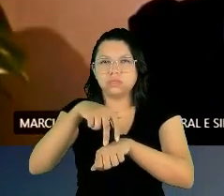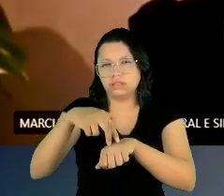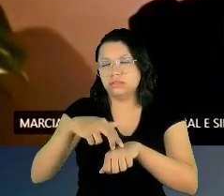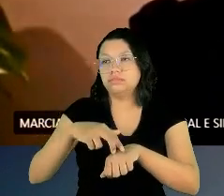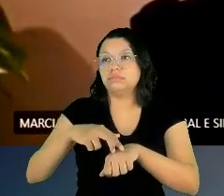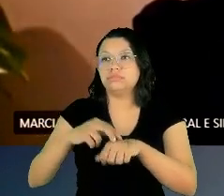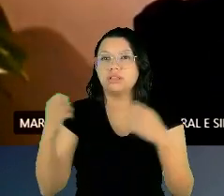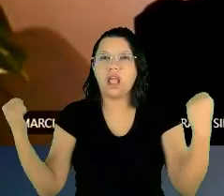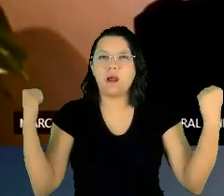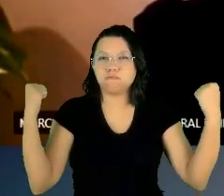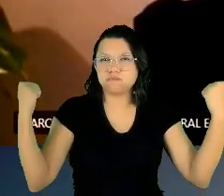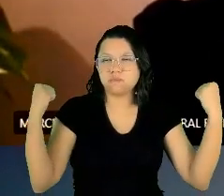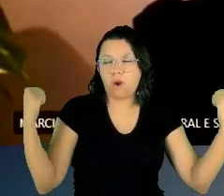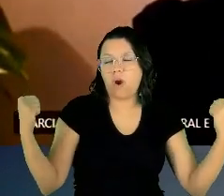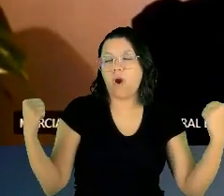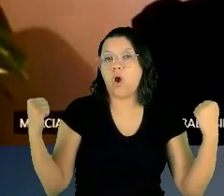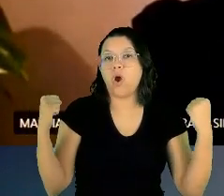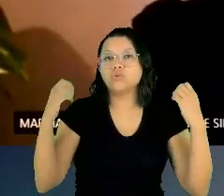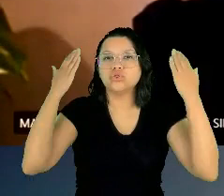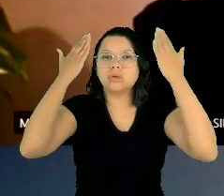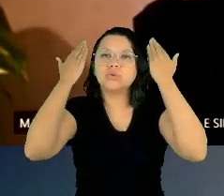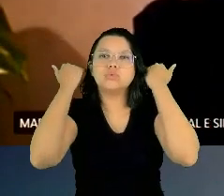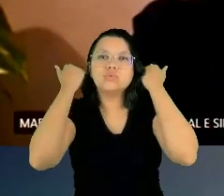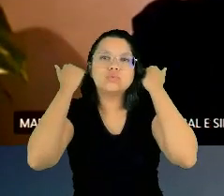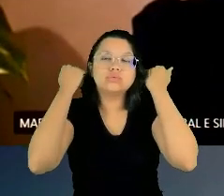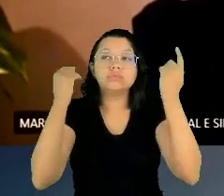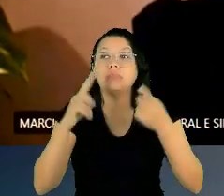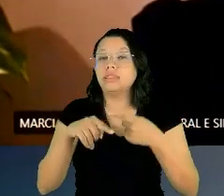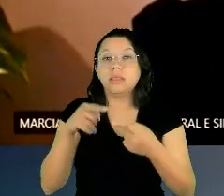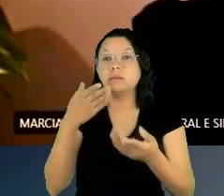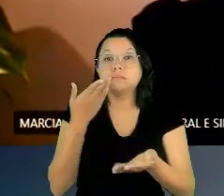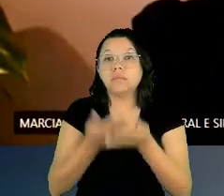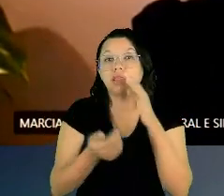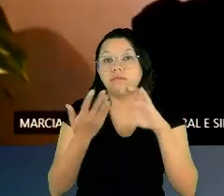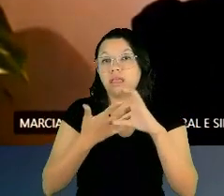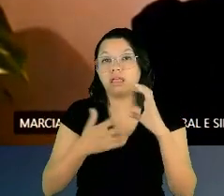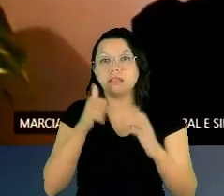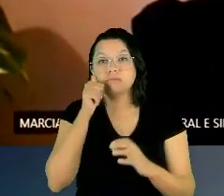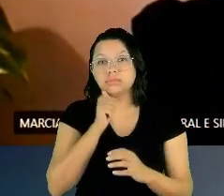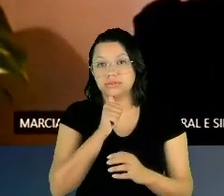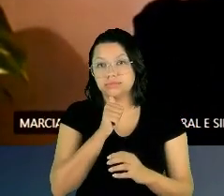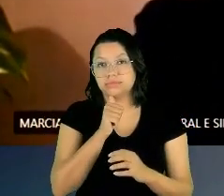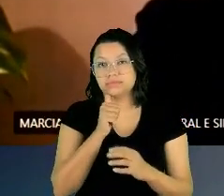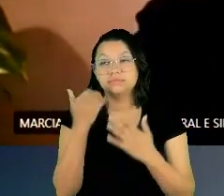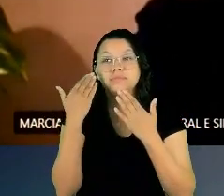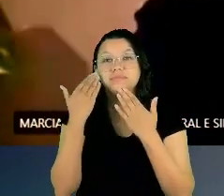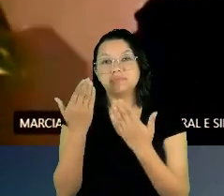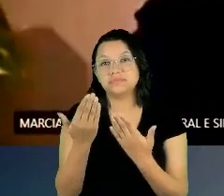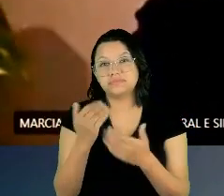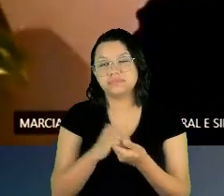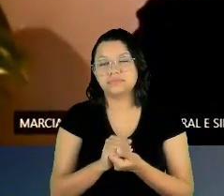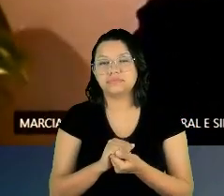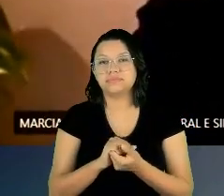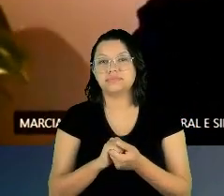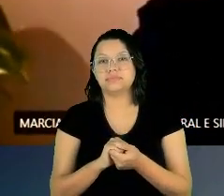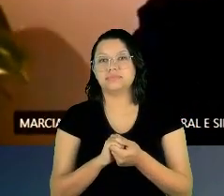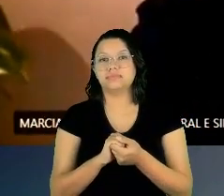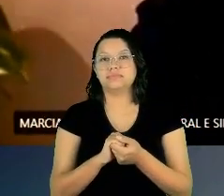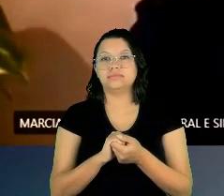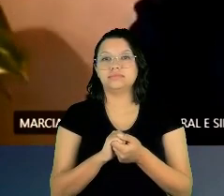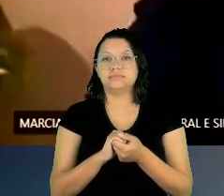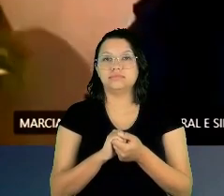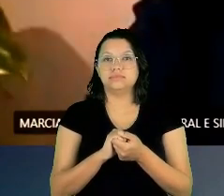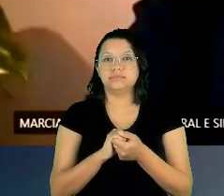trapezista, pode ser musculosa, ela pode ter cabelo curto e nem por isso ela deixou de ser mulher. Muito obrigada.